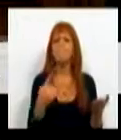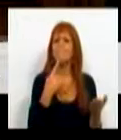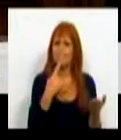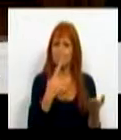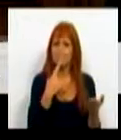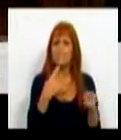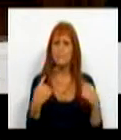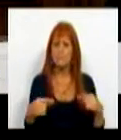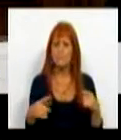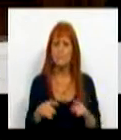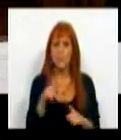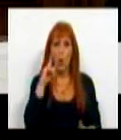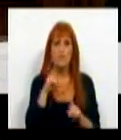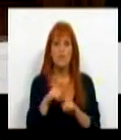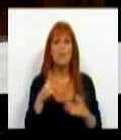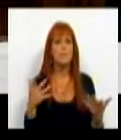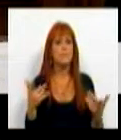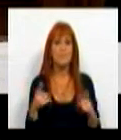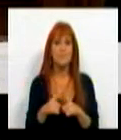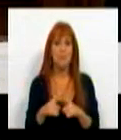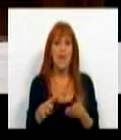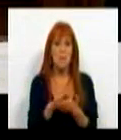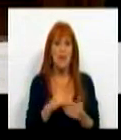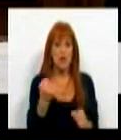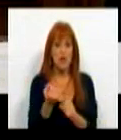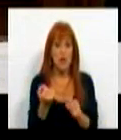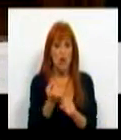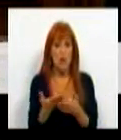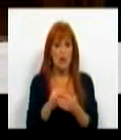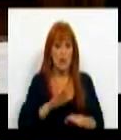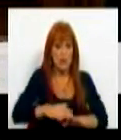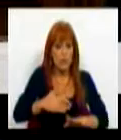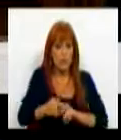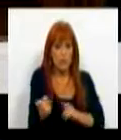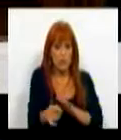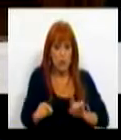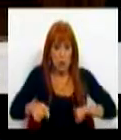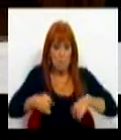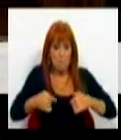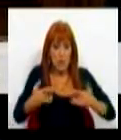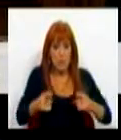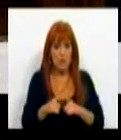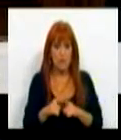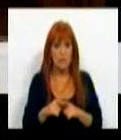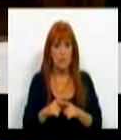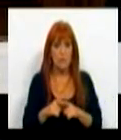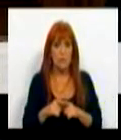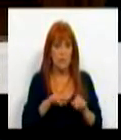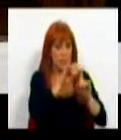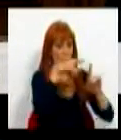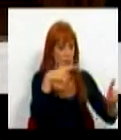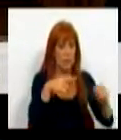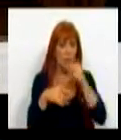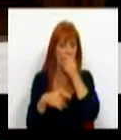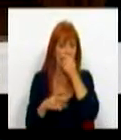percebeu-se que o objetivo era, com base nessa operação, reforçar os fundos próprios do